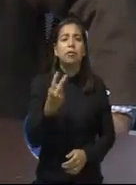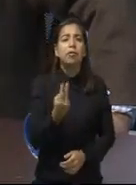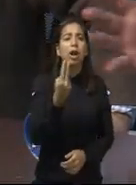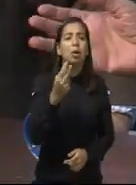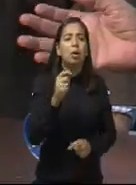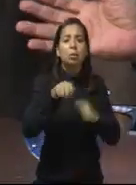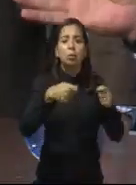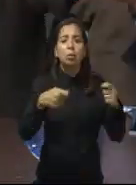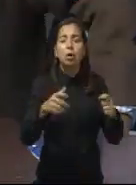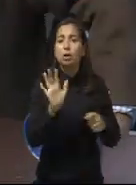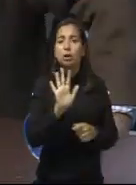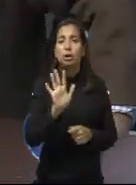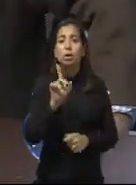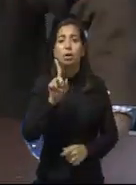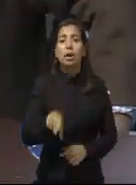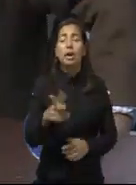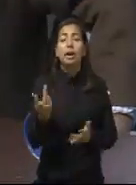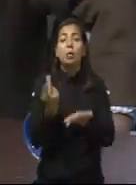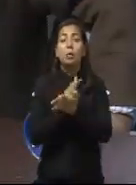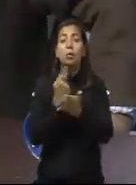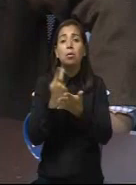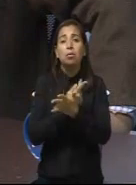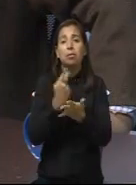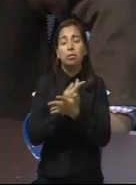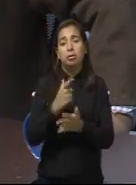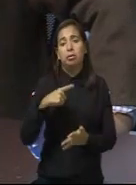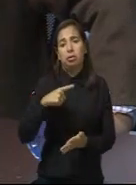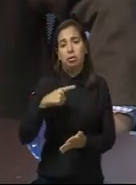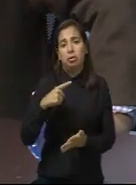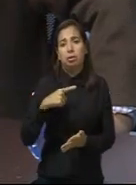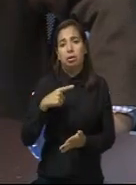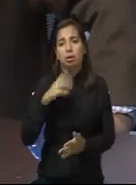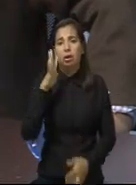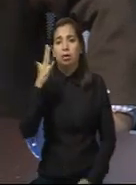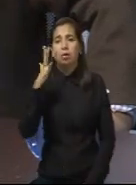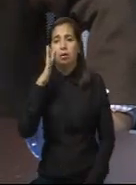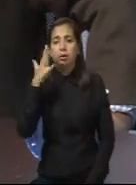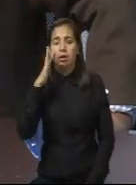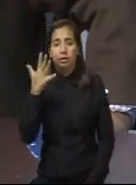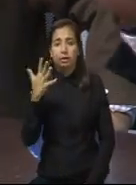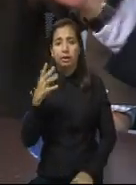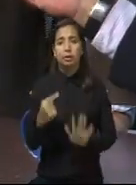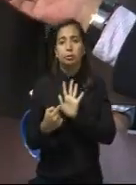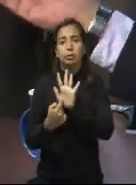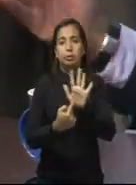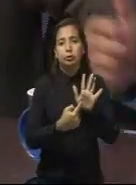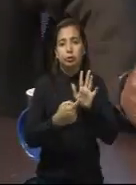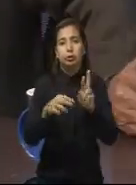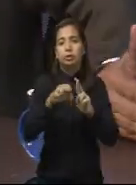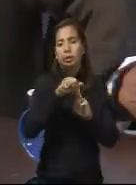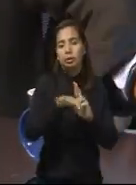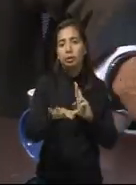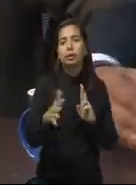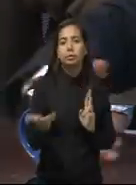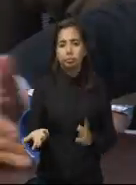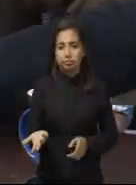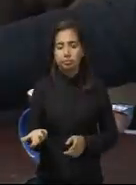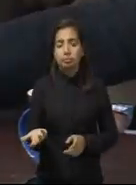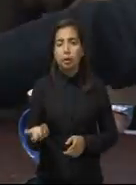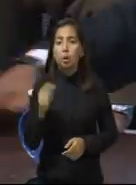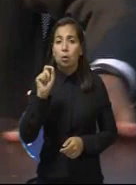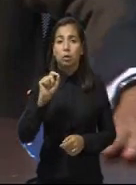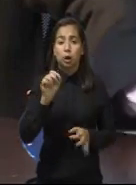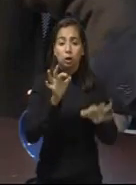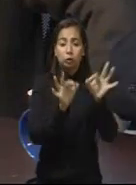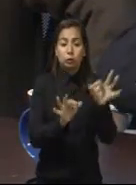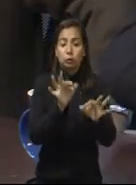isso. Porque os erros que a justiça comete, os vícios que ela tem empreendido, e o fato que a justiça hoje tem